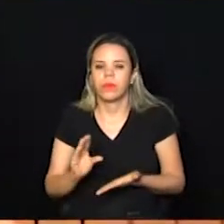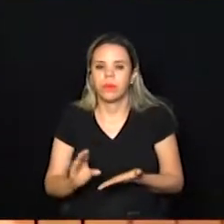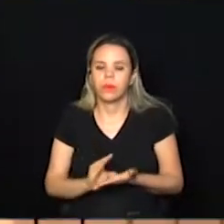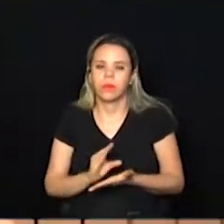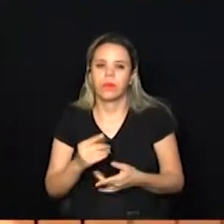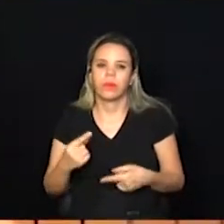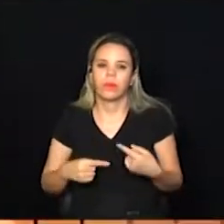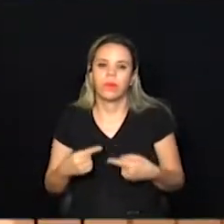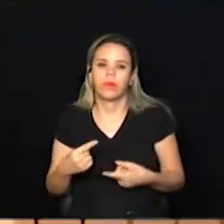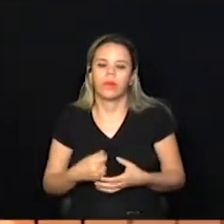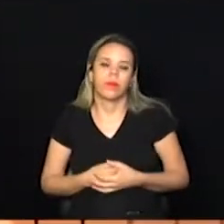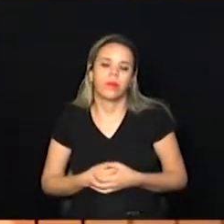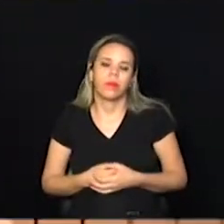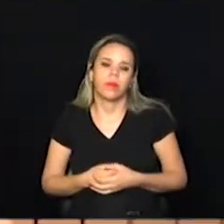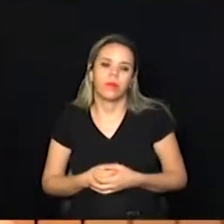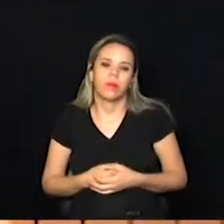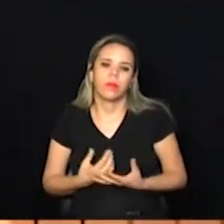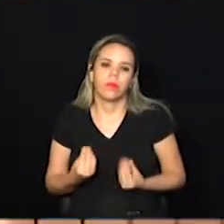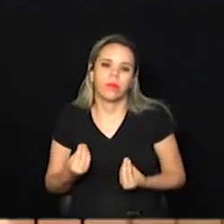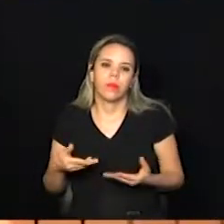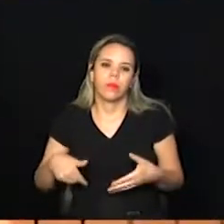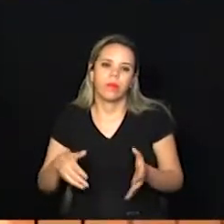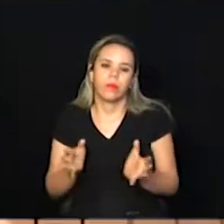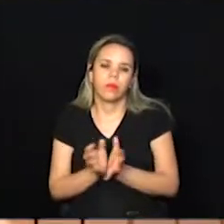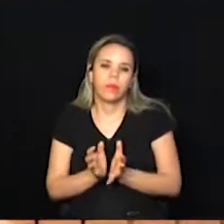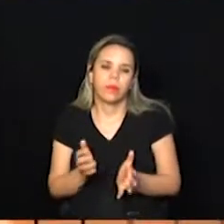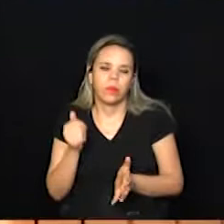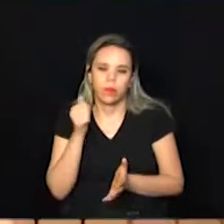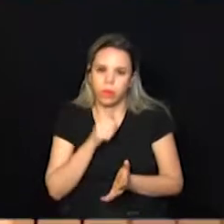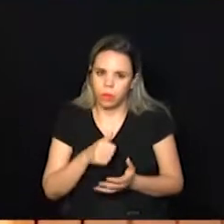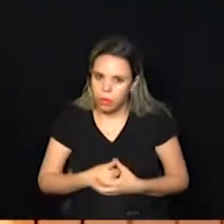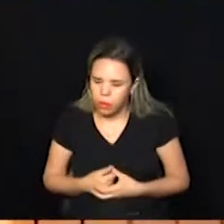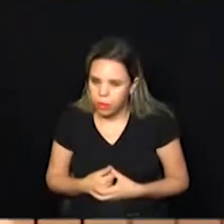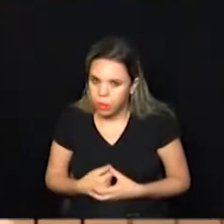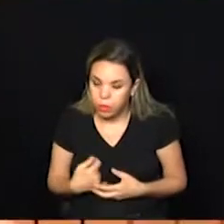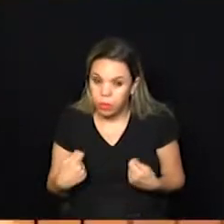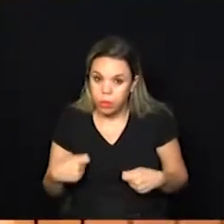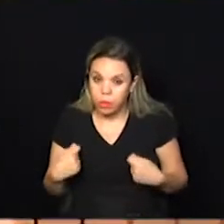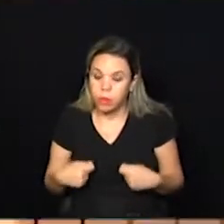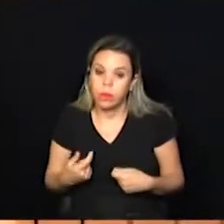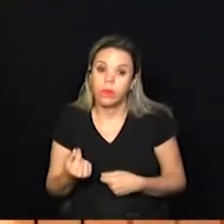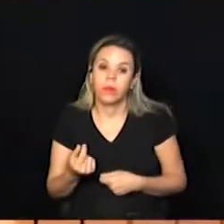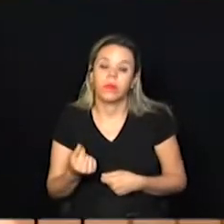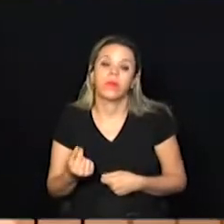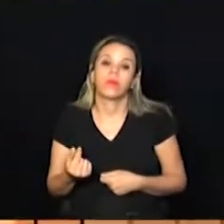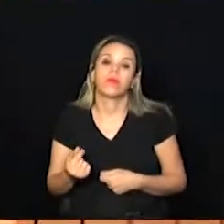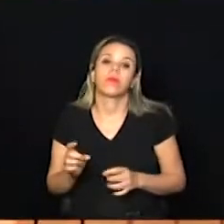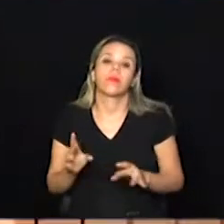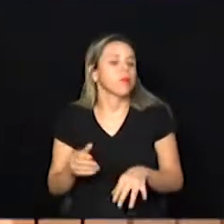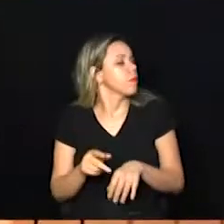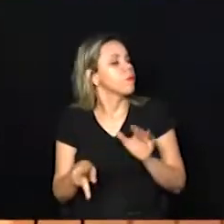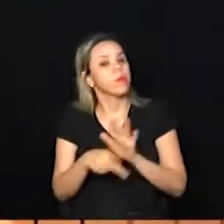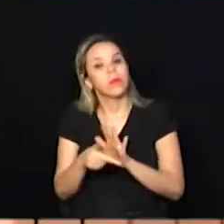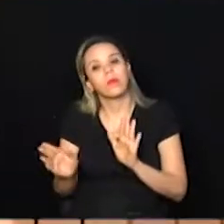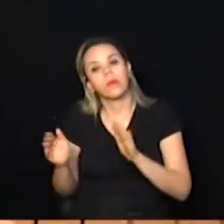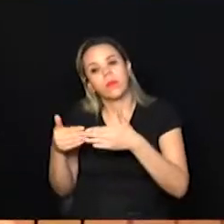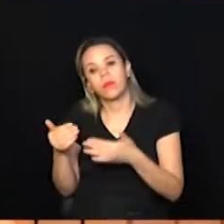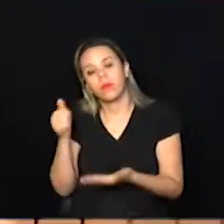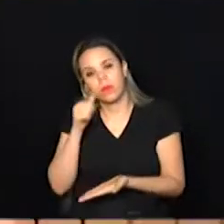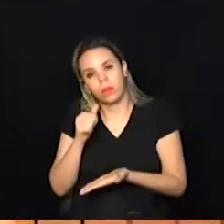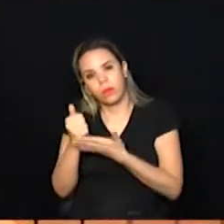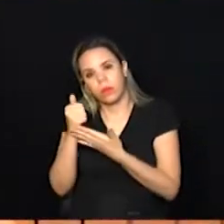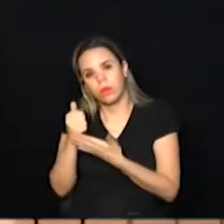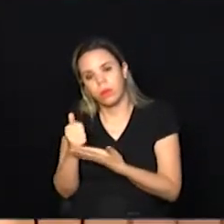discutido e debatido bastante aqui na âmbito da Comissão da Mulher, que nós precisamos ter verba específica voltada